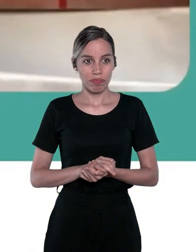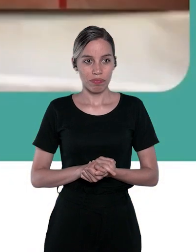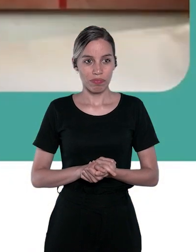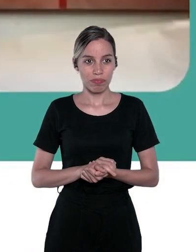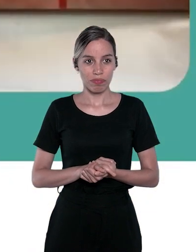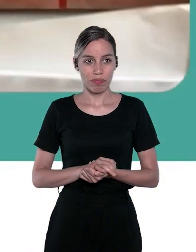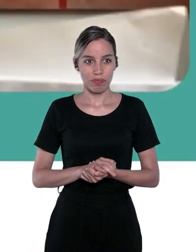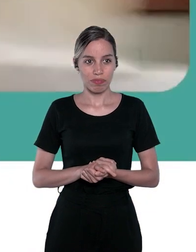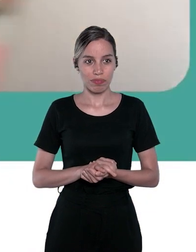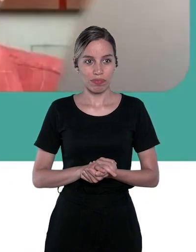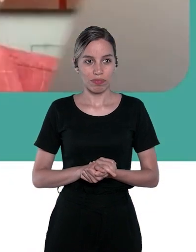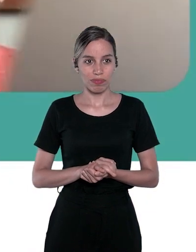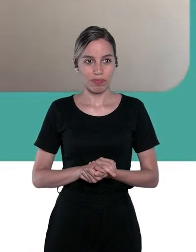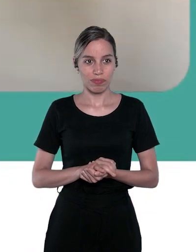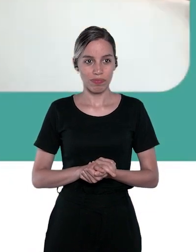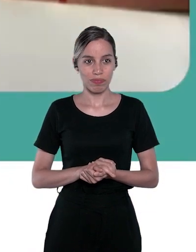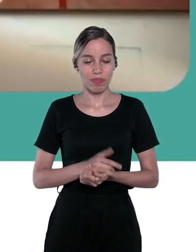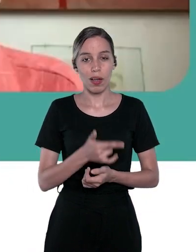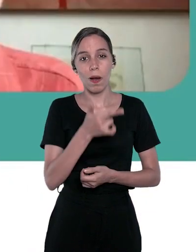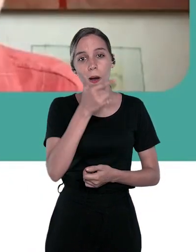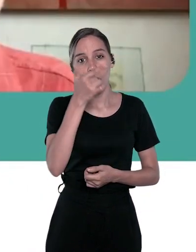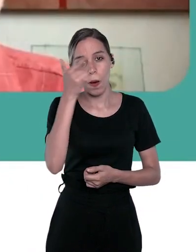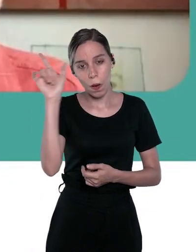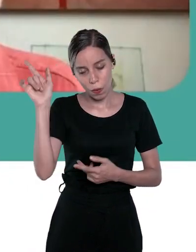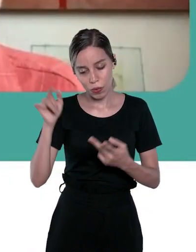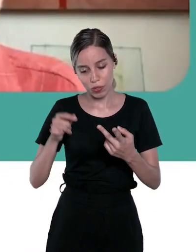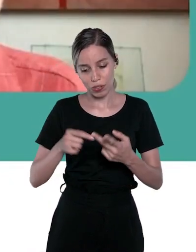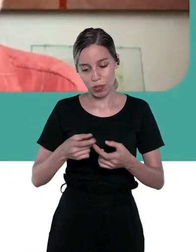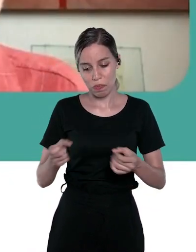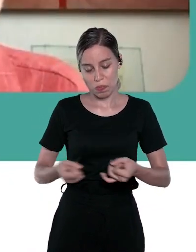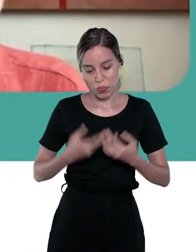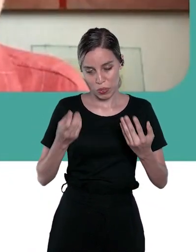Por outro? Vamos outro. Por outro?